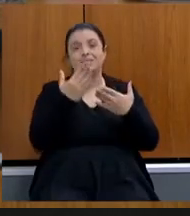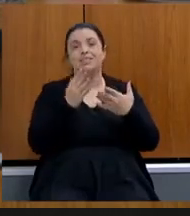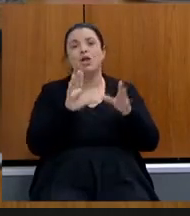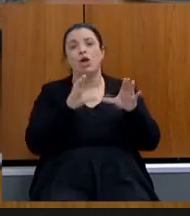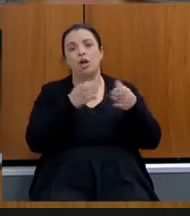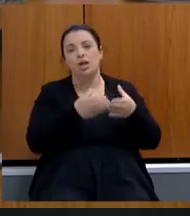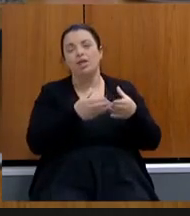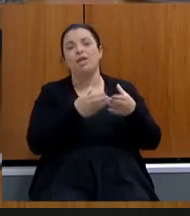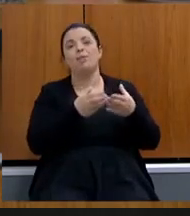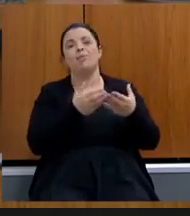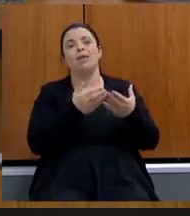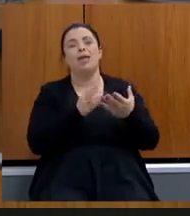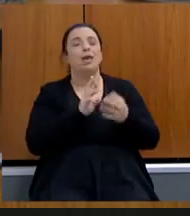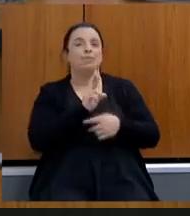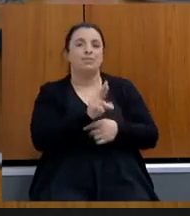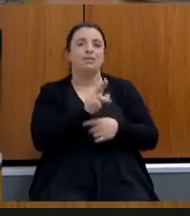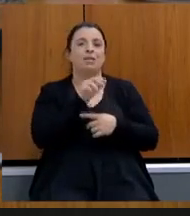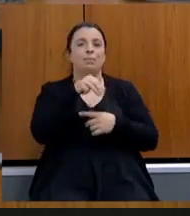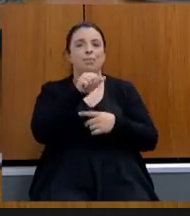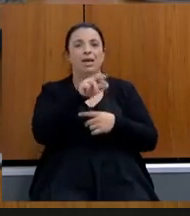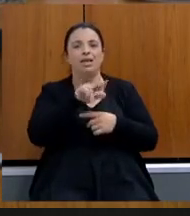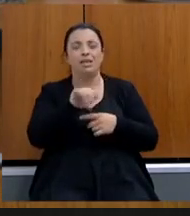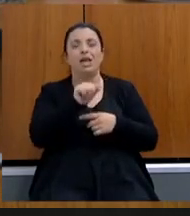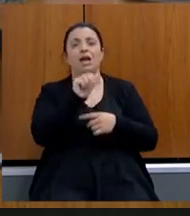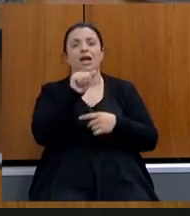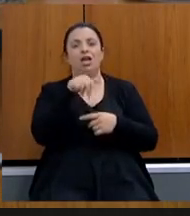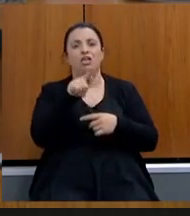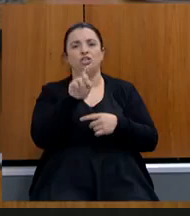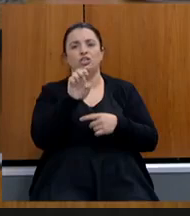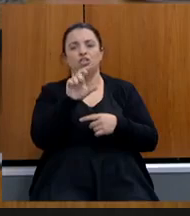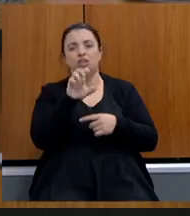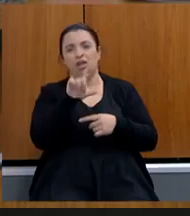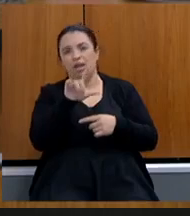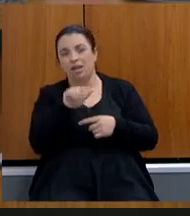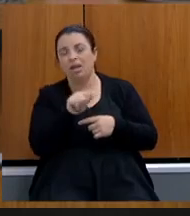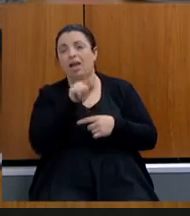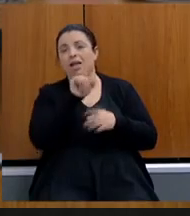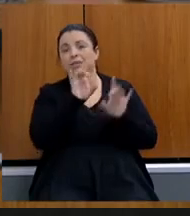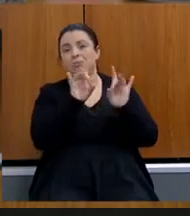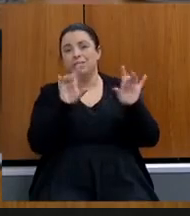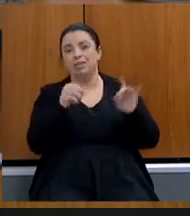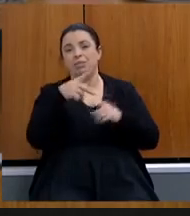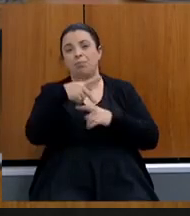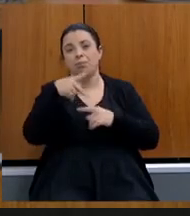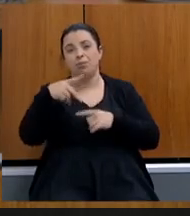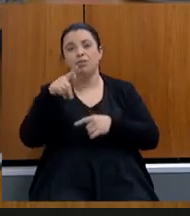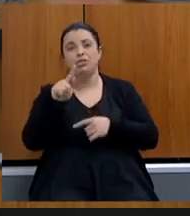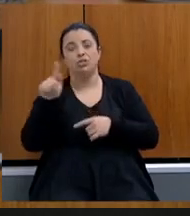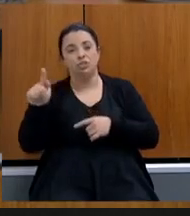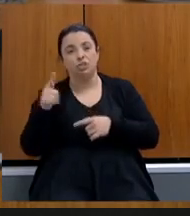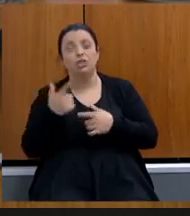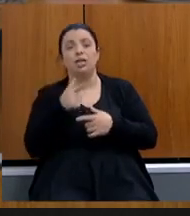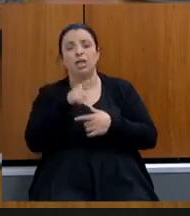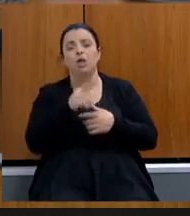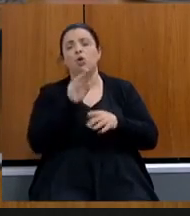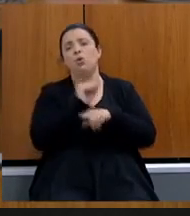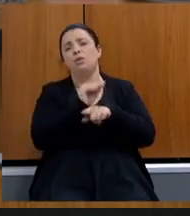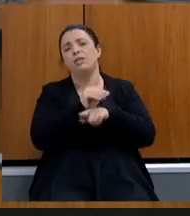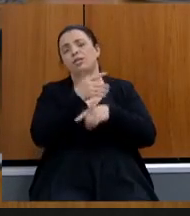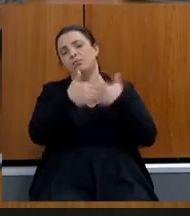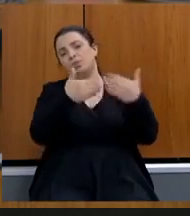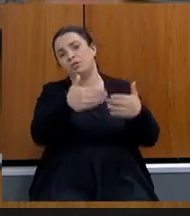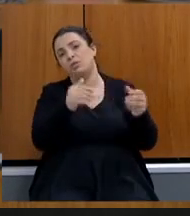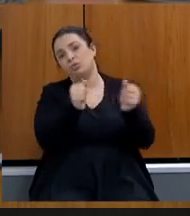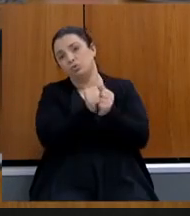Especialmente na figura da Maria Angélica que a profissional especialista a eptg que cuida de todo esse processo junto e superintendências regionais